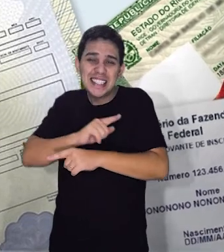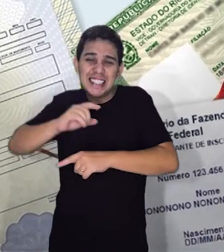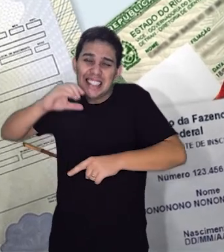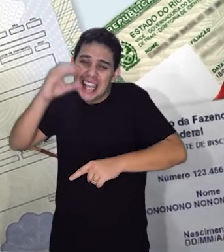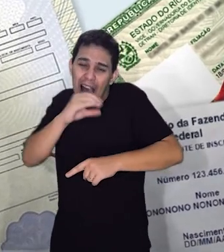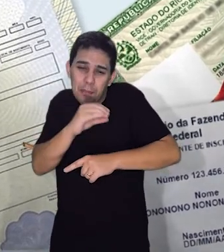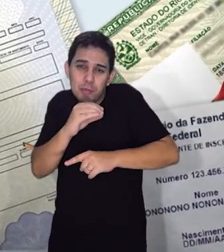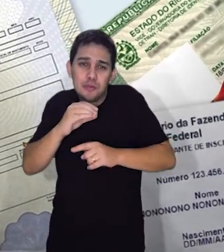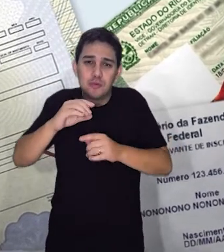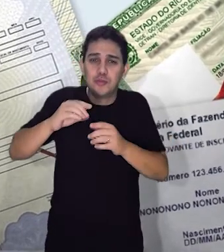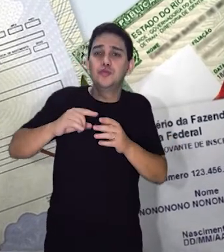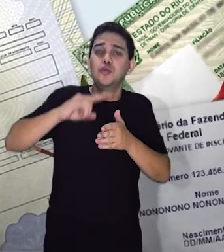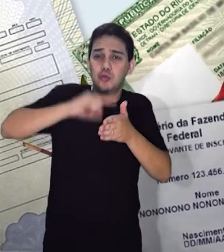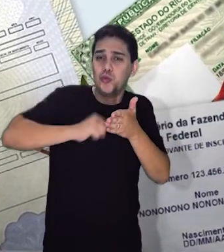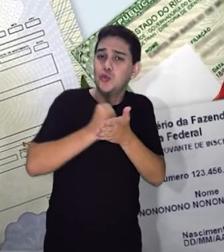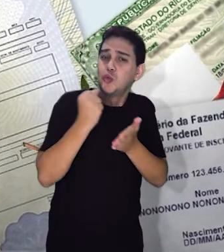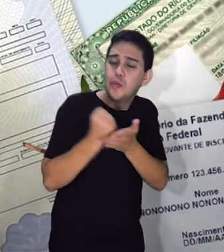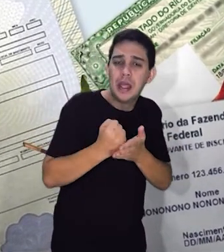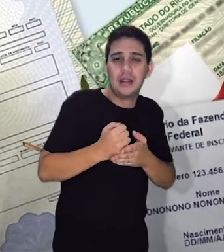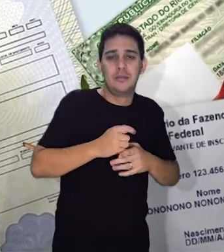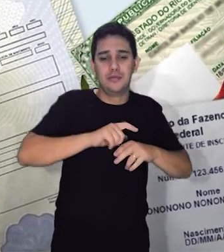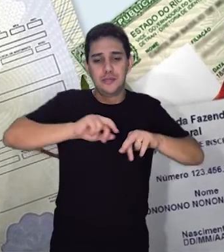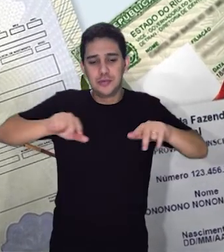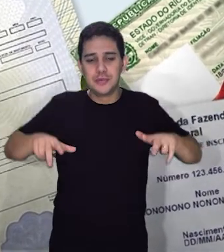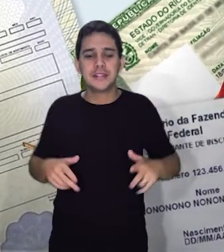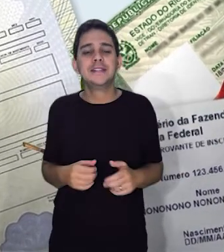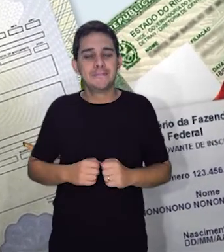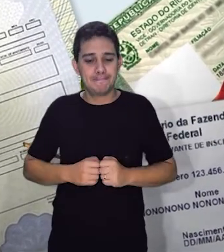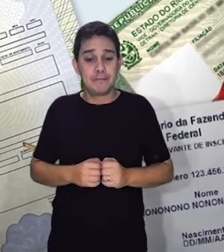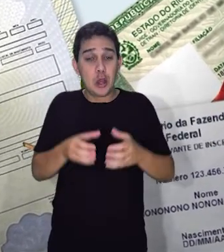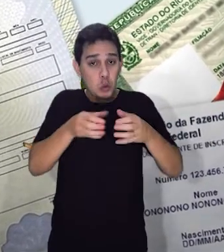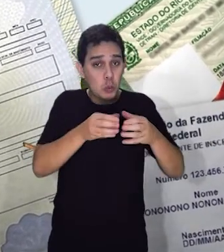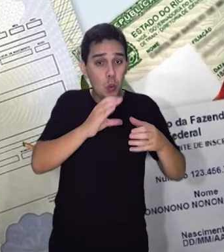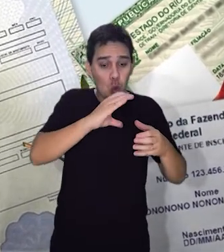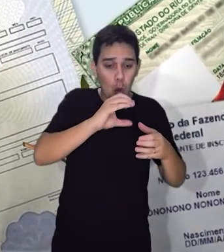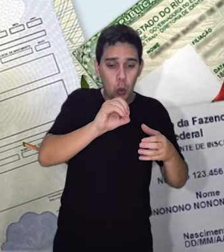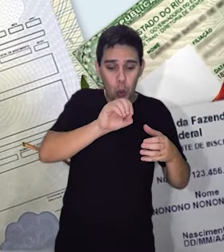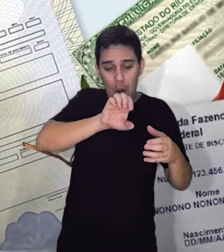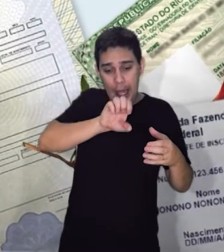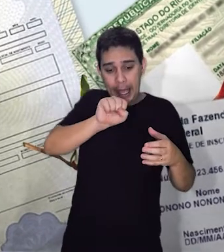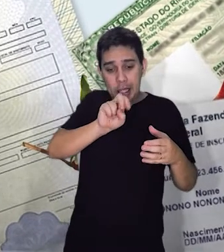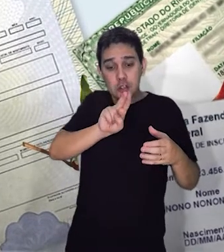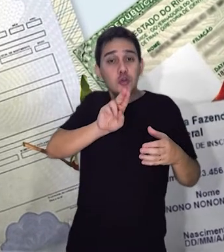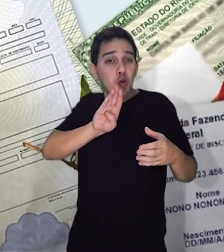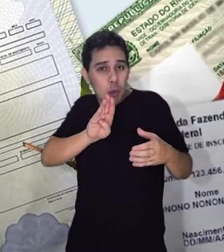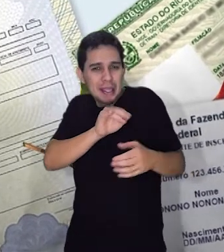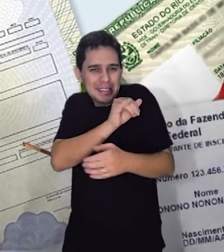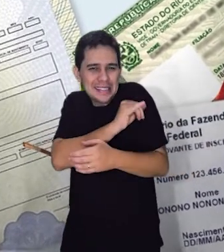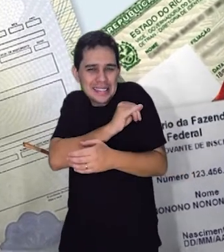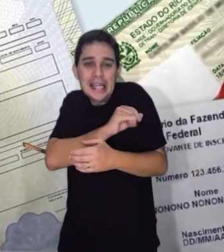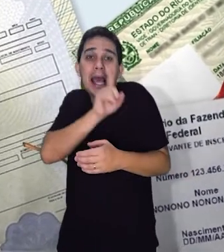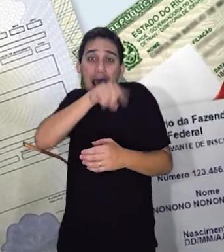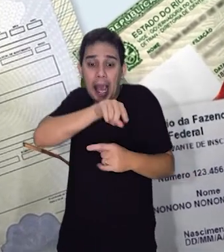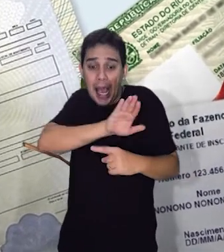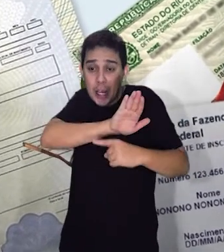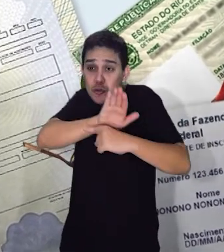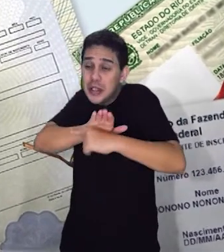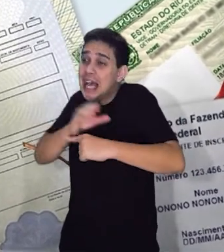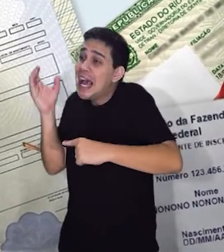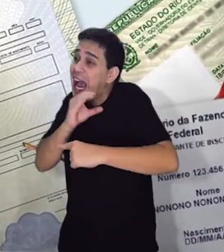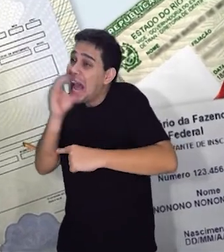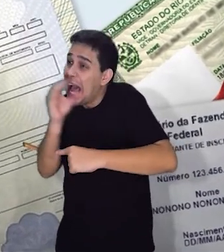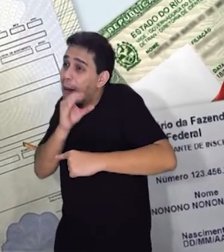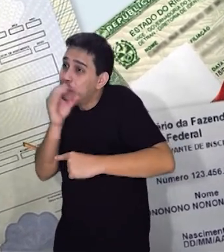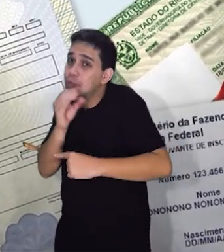COESUB-MPRJ funcione como uma importante ferramenta de centralização de demandas documentais, auxiliando na celeridade e